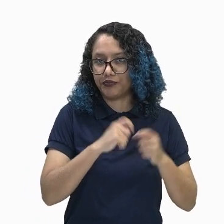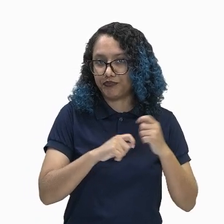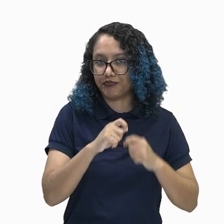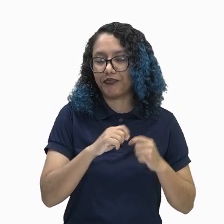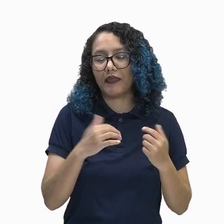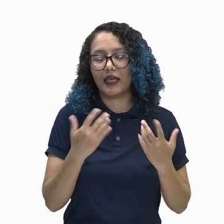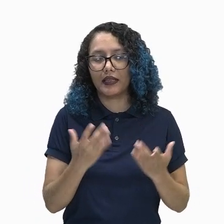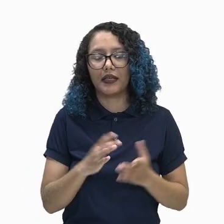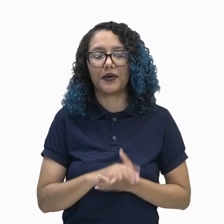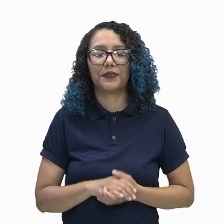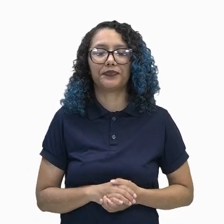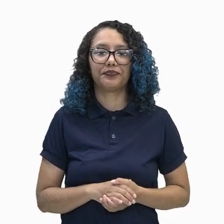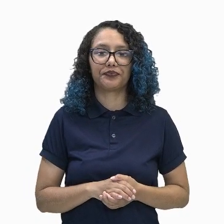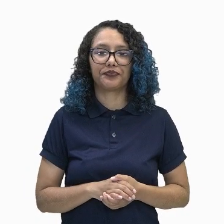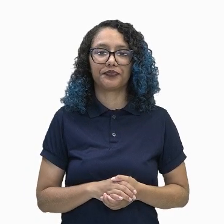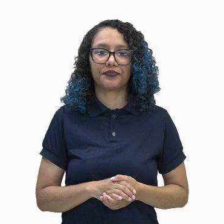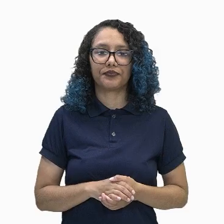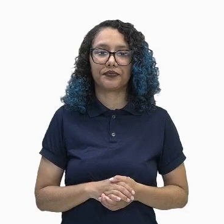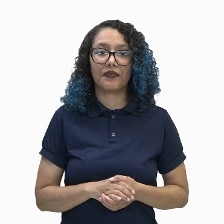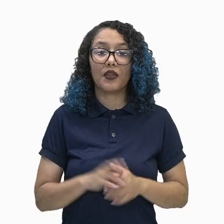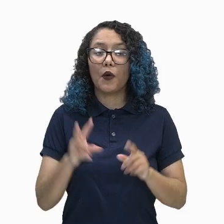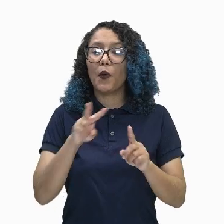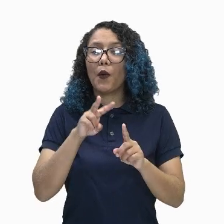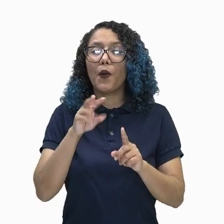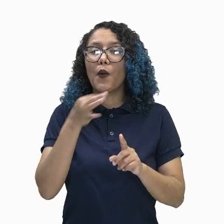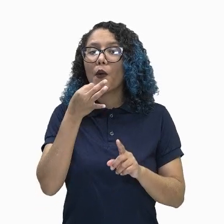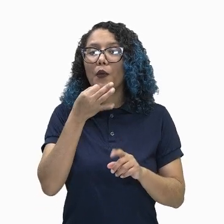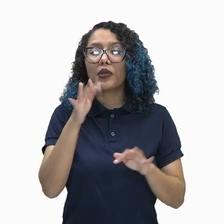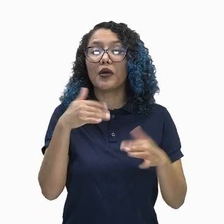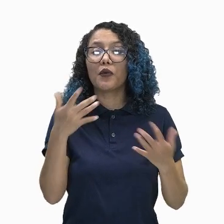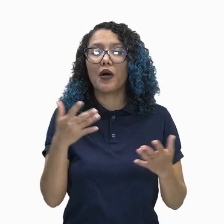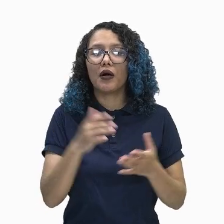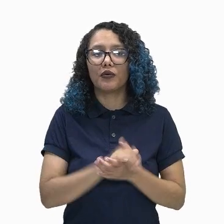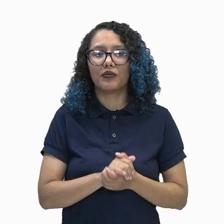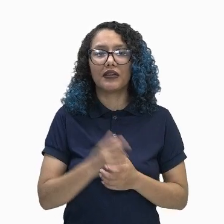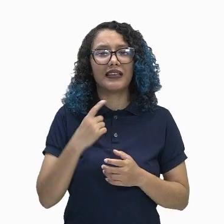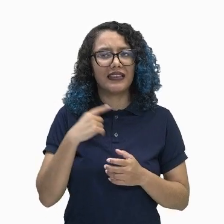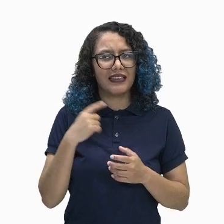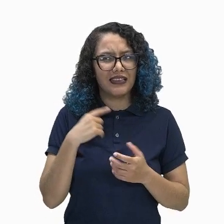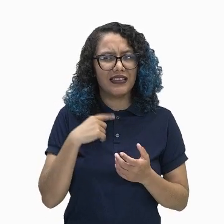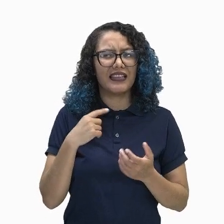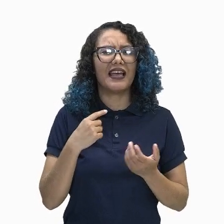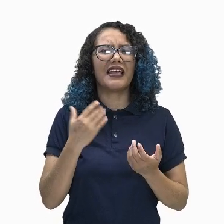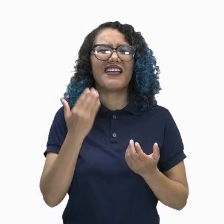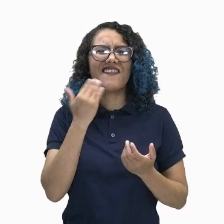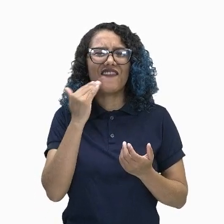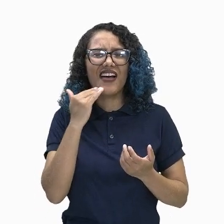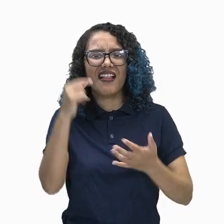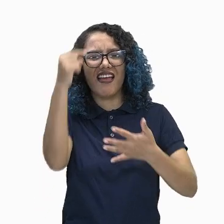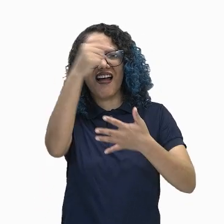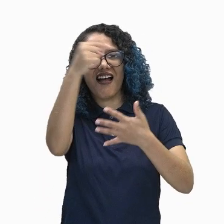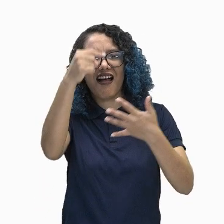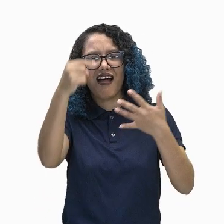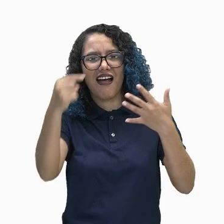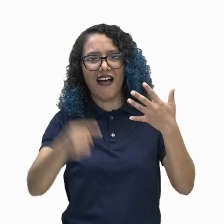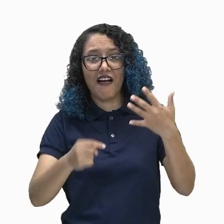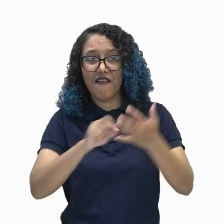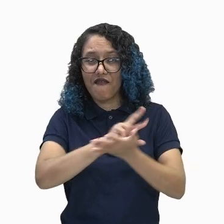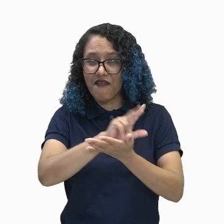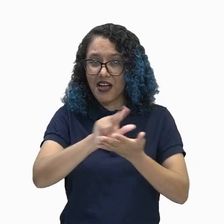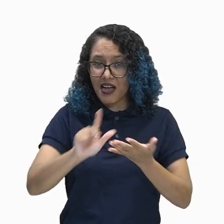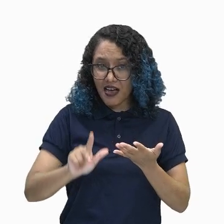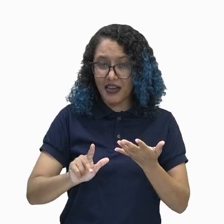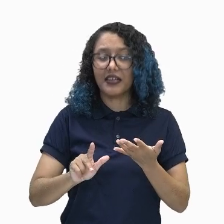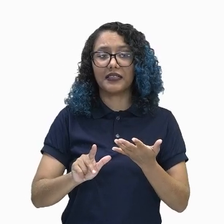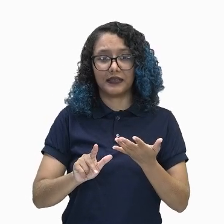ele visualiza, ele tem a opinião de que há uma combinação muito grande de falhas na segurança, desinformação dos